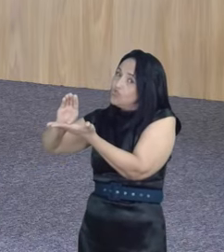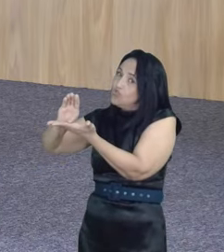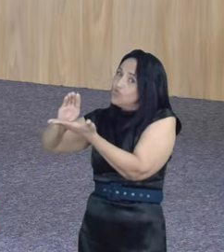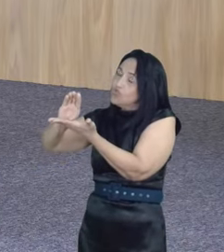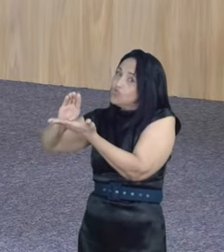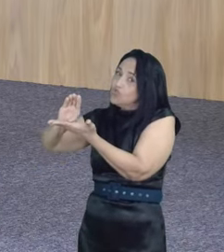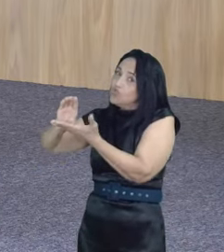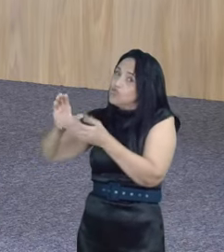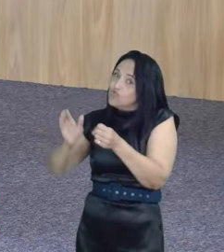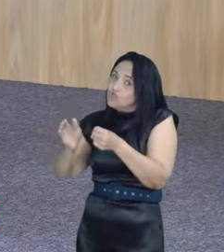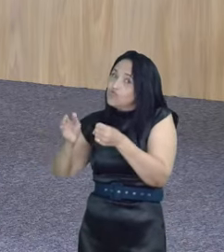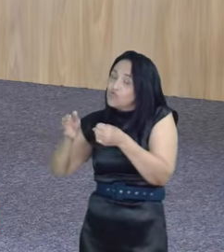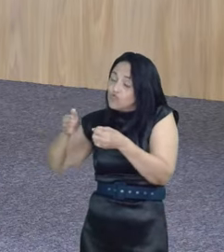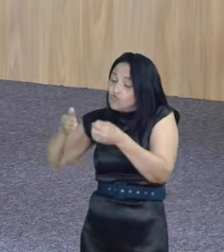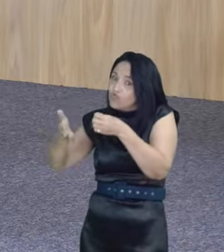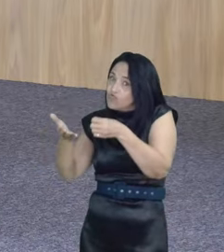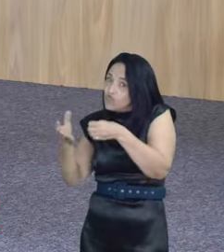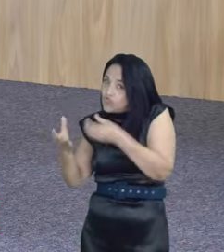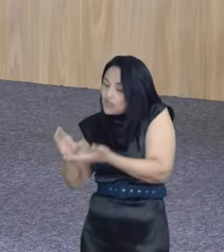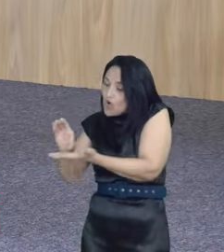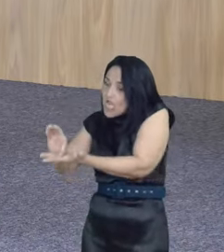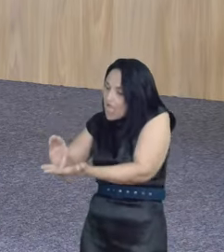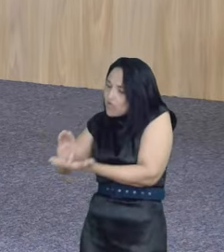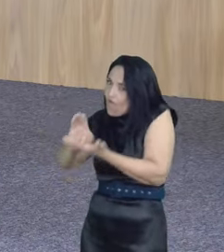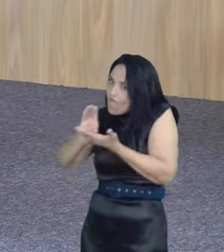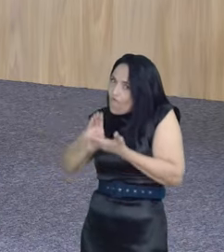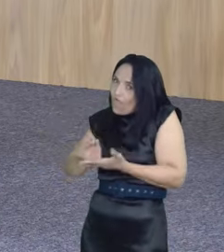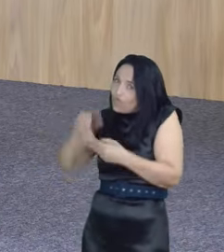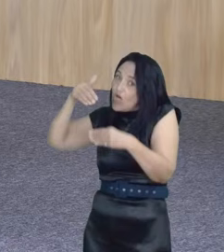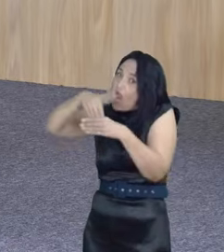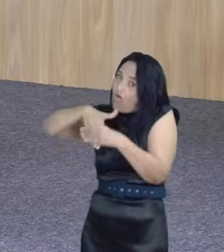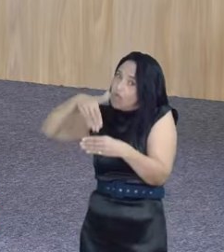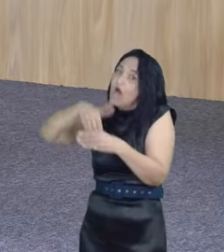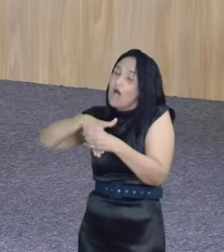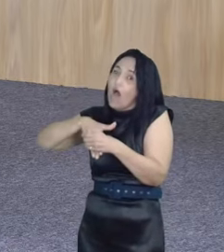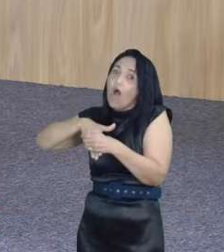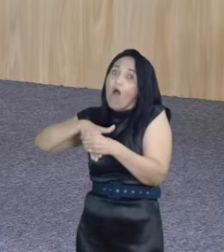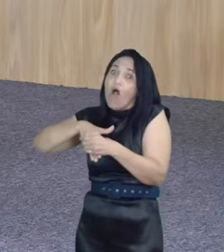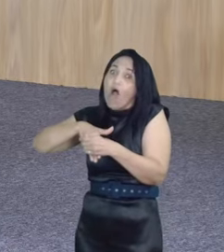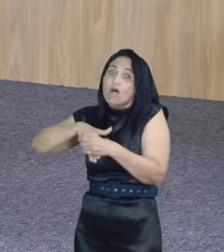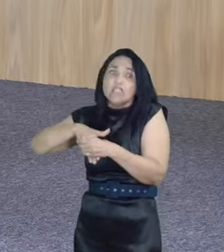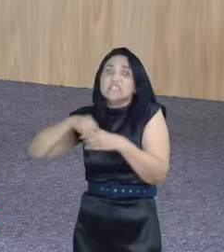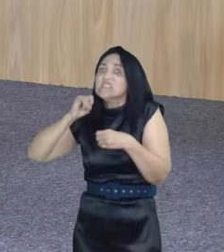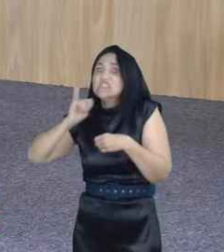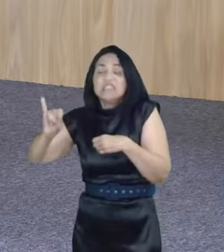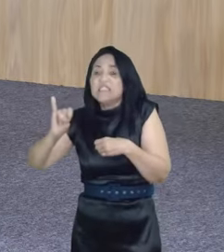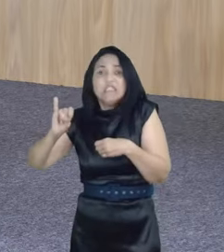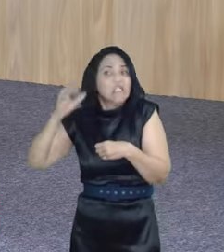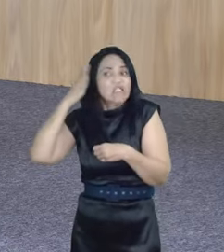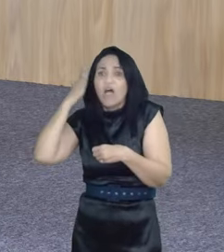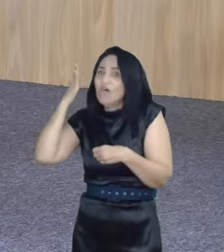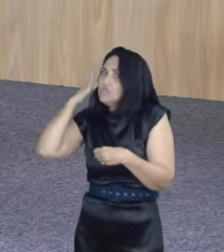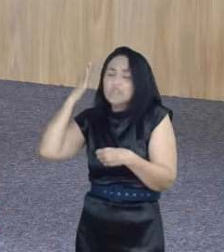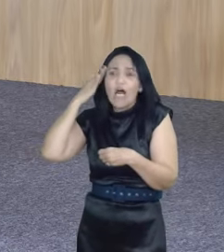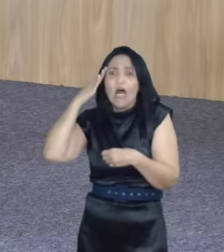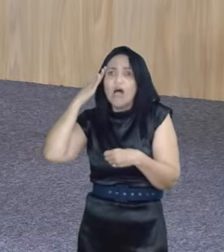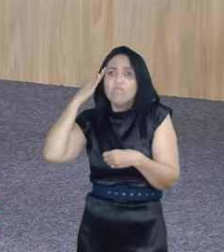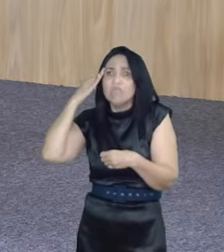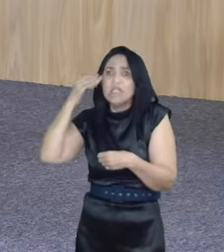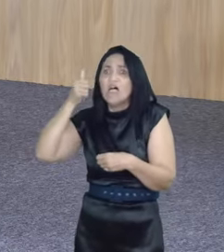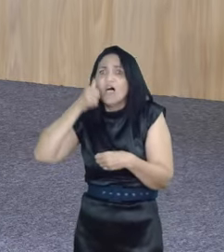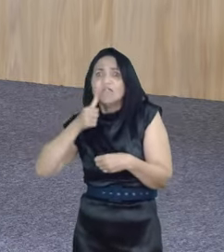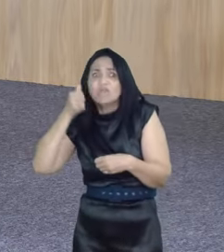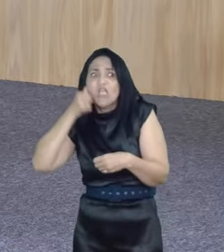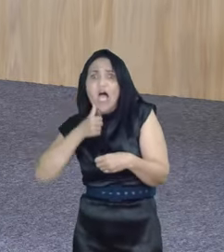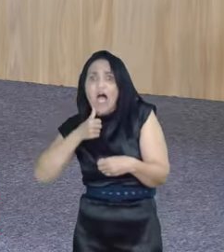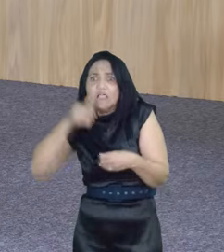não sabe quem são, onde é que estão nossas companheiras aí que são candidatas e candidatas, e digo mais, viu, a minha em Fortaleza é uma